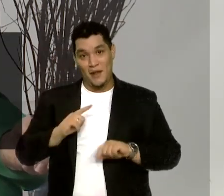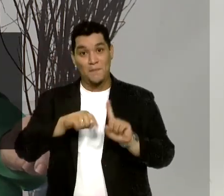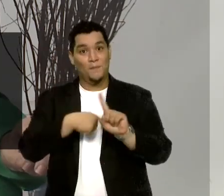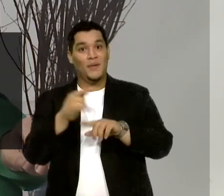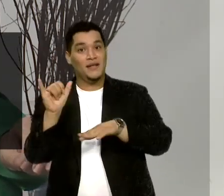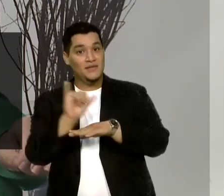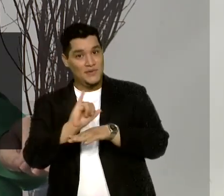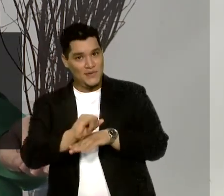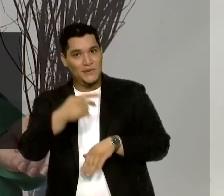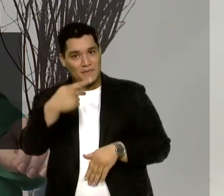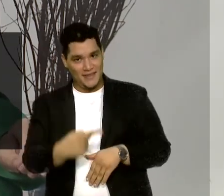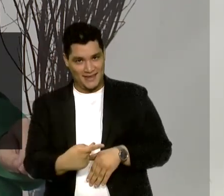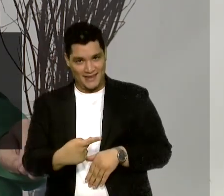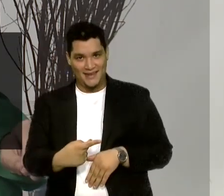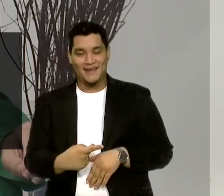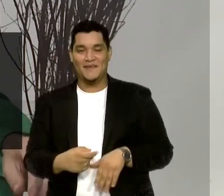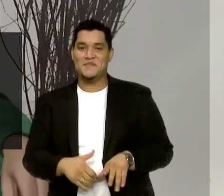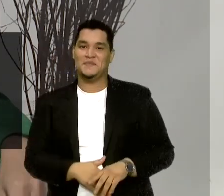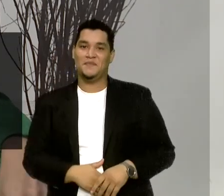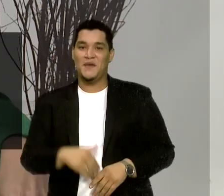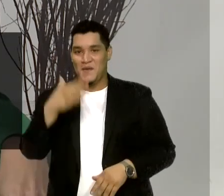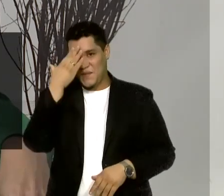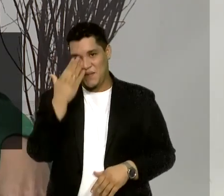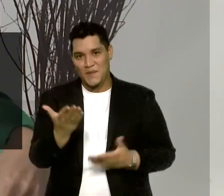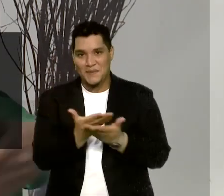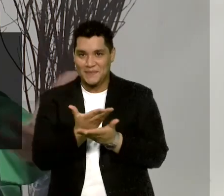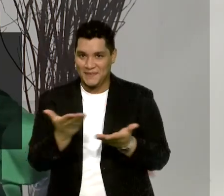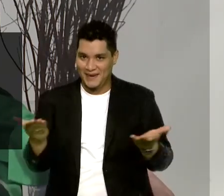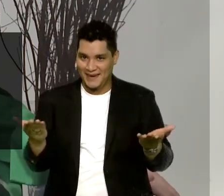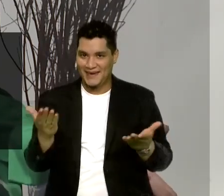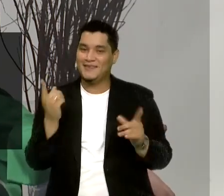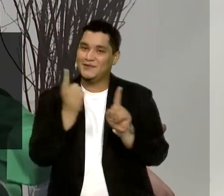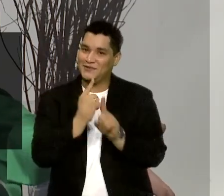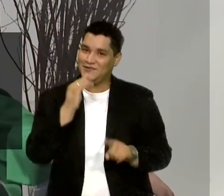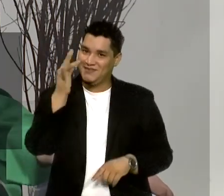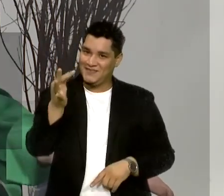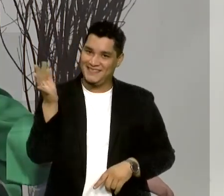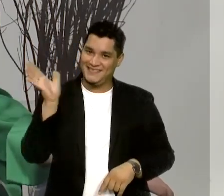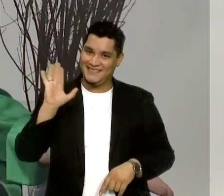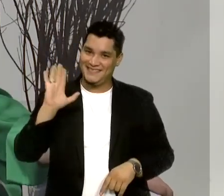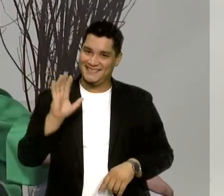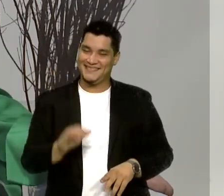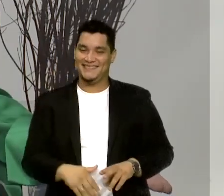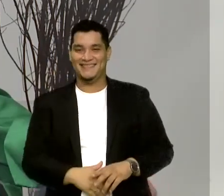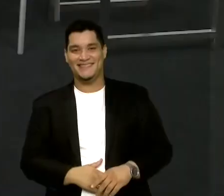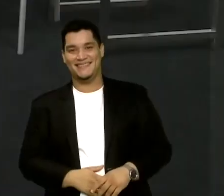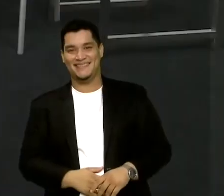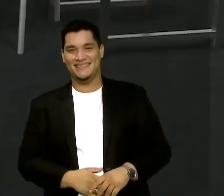YouTube da TV Assembleia do Maranhão. Obrigada e até o próximo encontro.